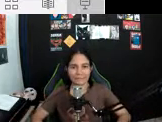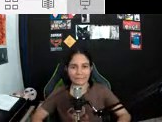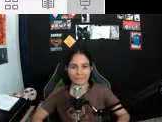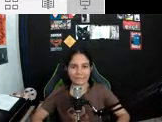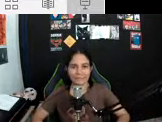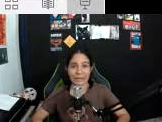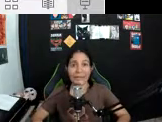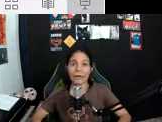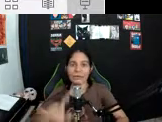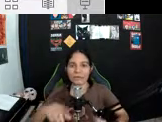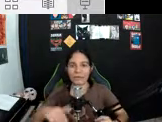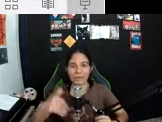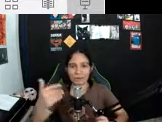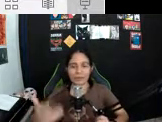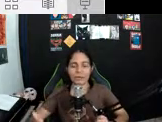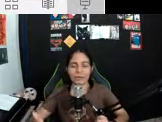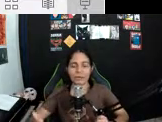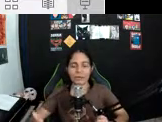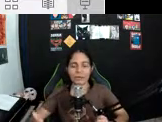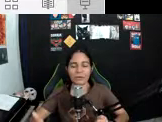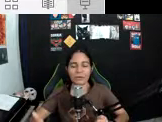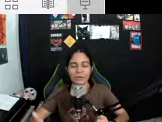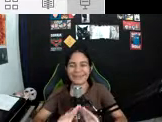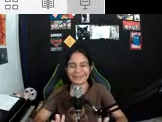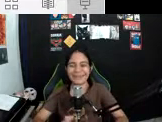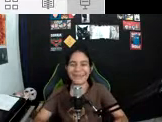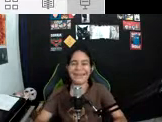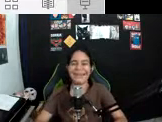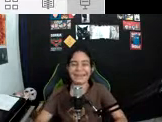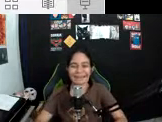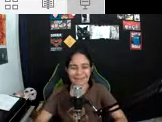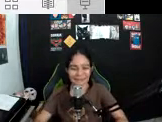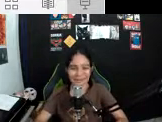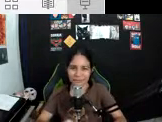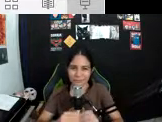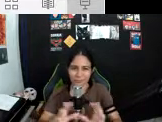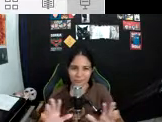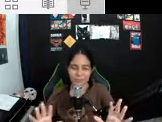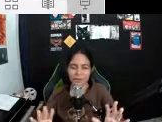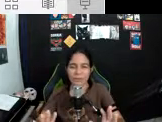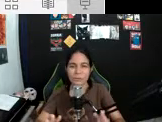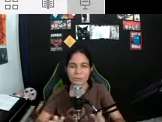aí? Né? E é o certo, tá, gente? Não reajam nessa situação, né?